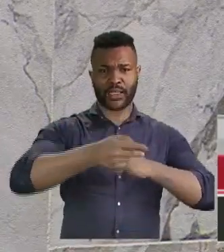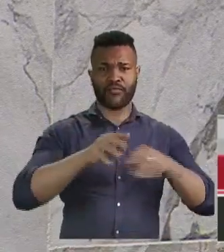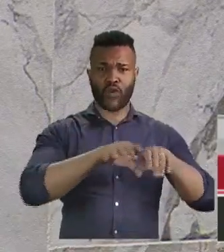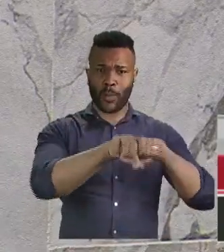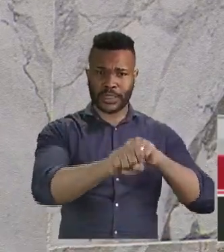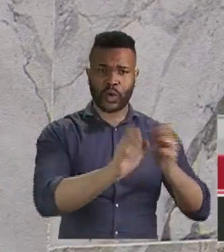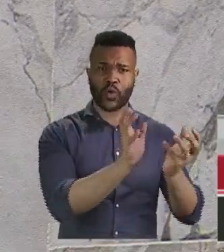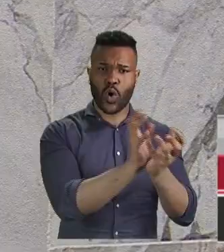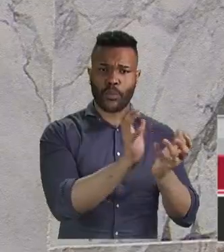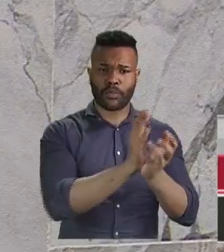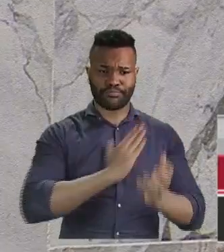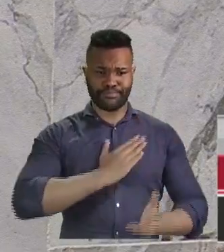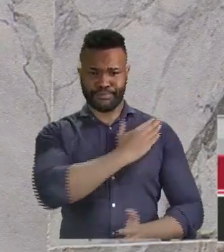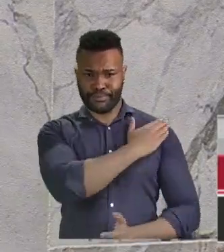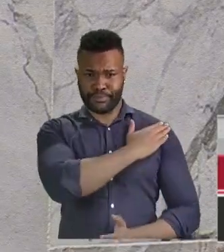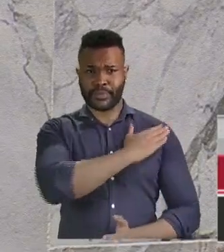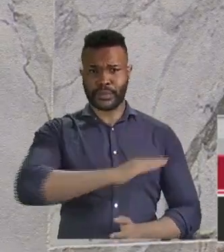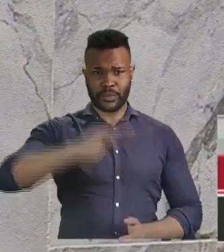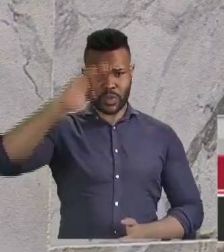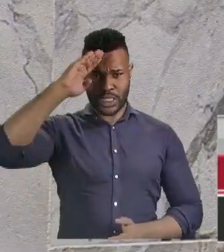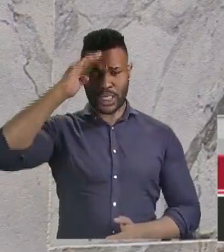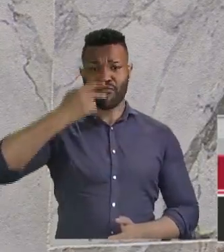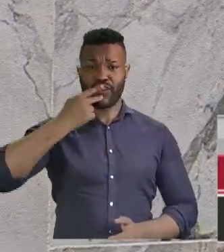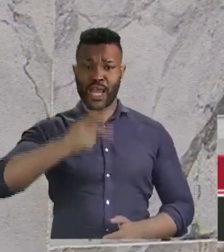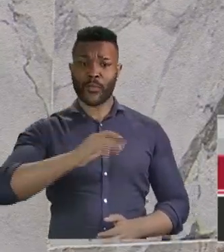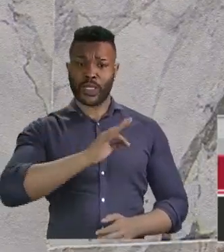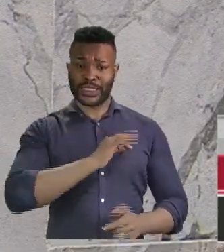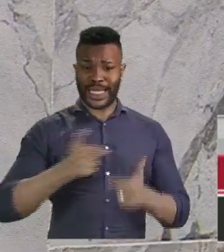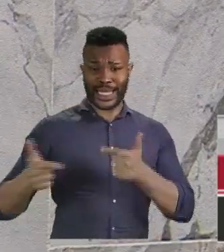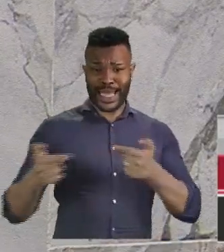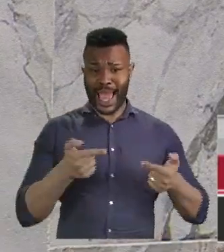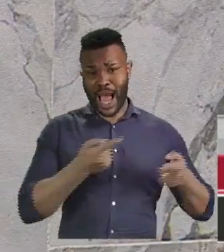eu falei que a polícia estava em guerra contra o crime e fui